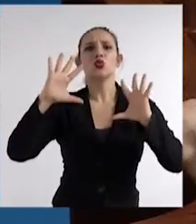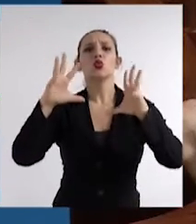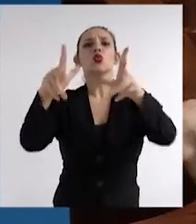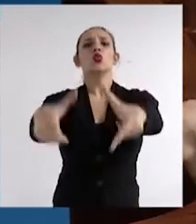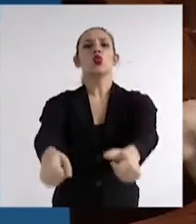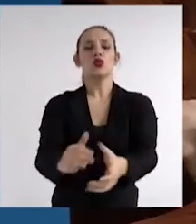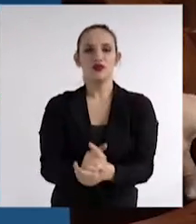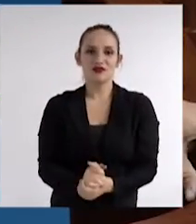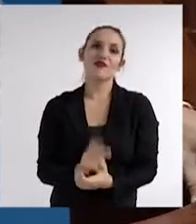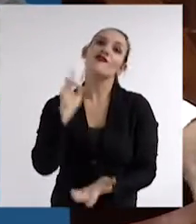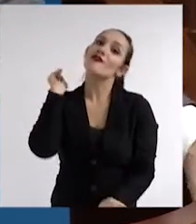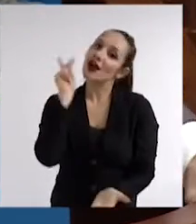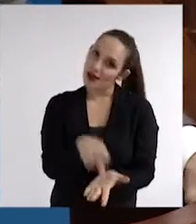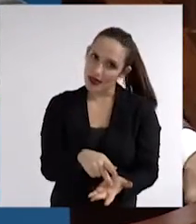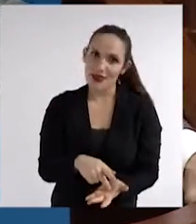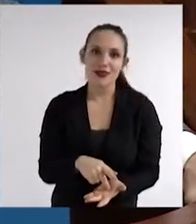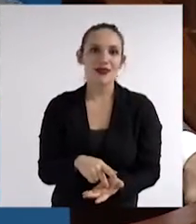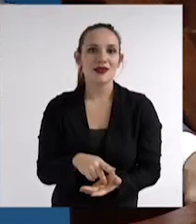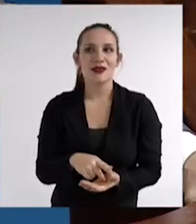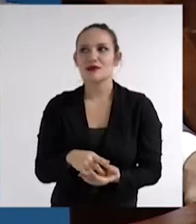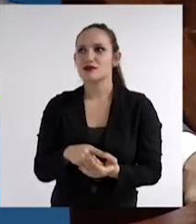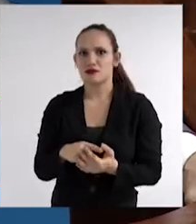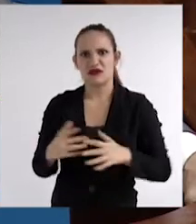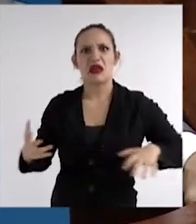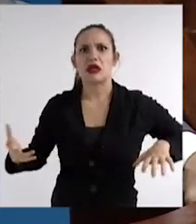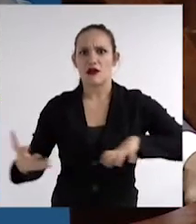Paralisações que, de fato,